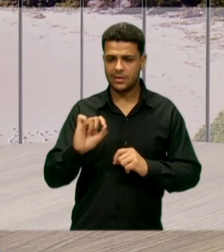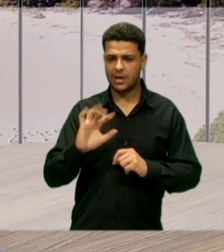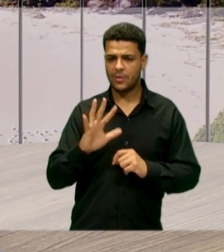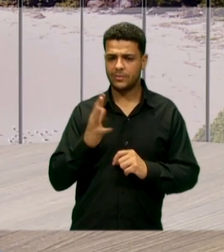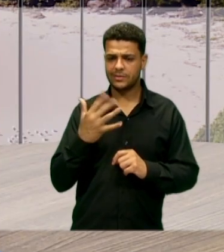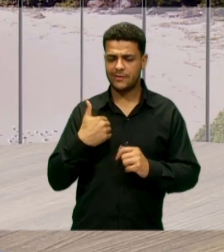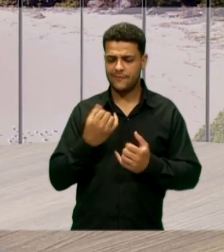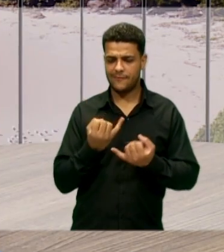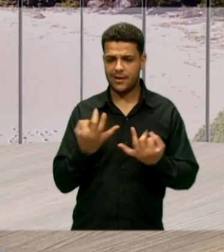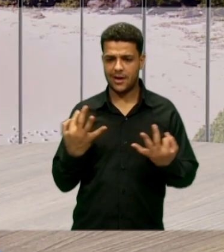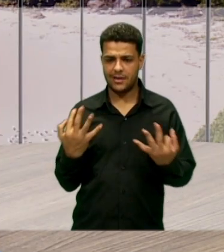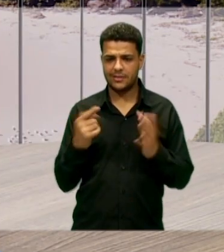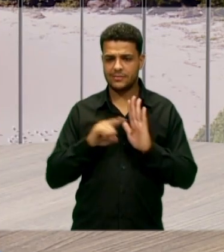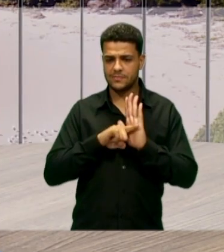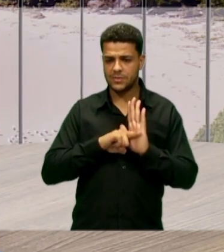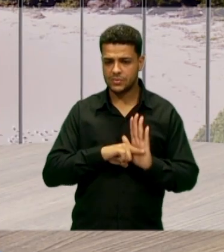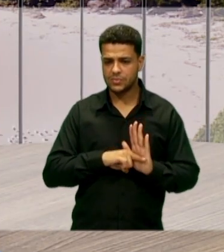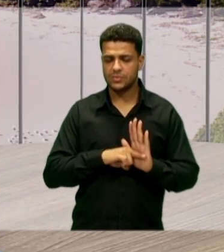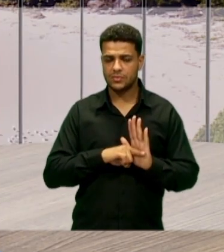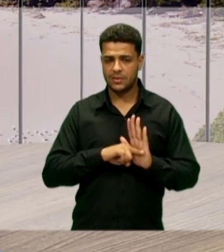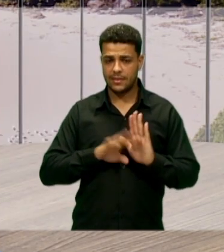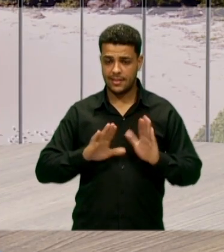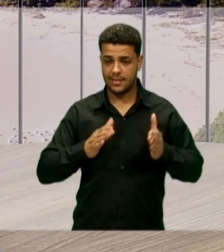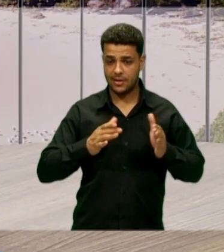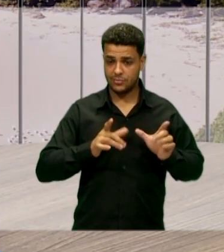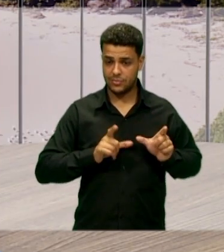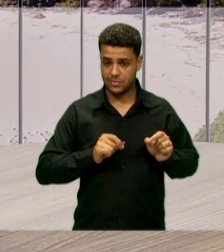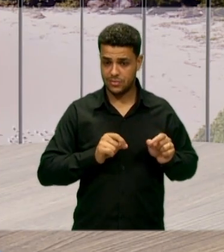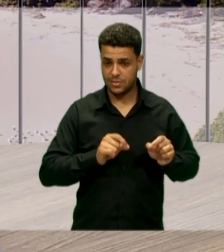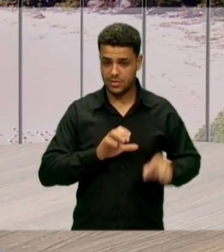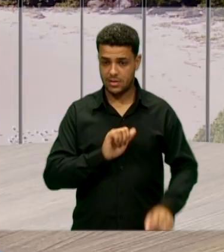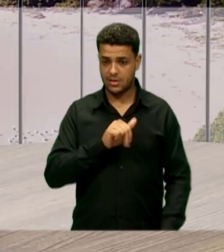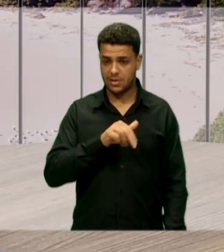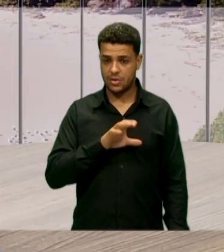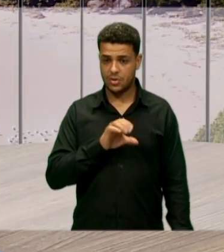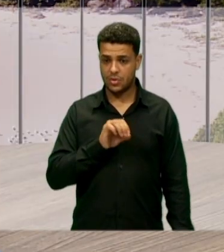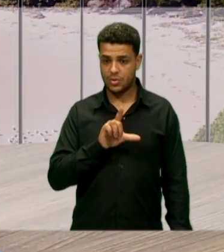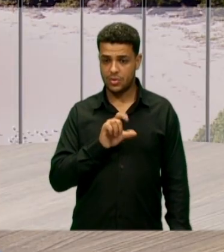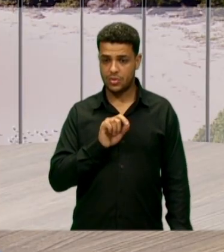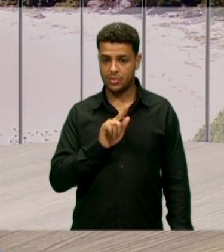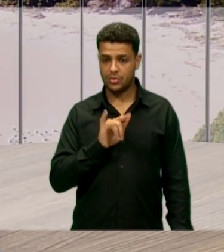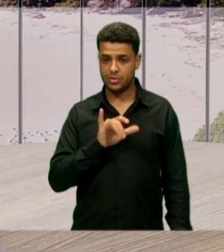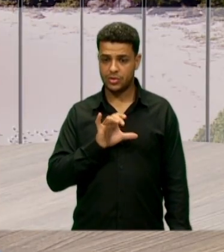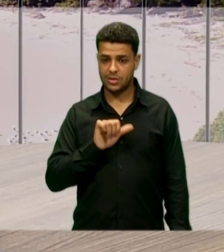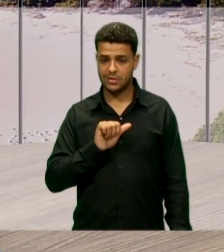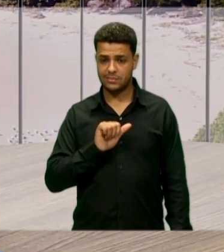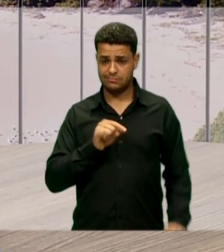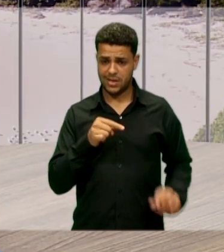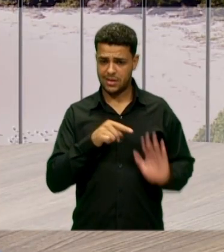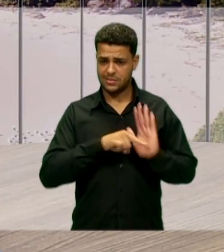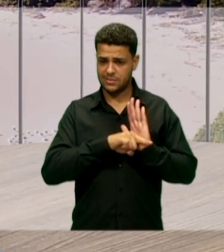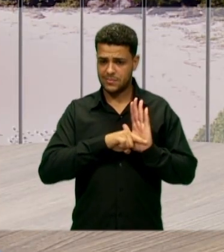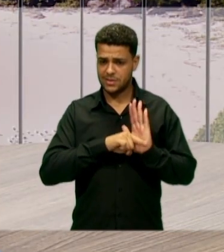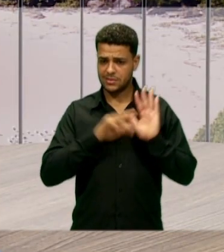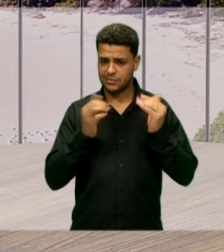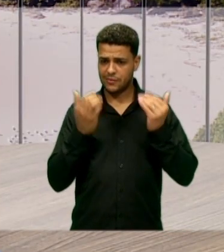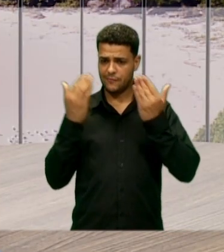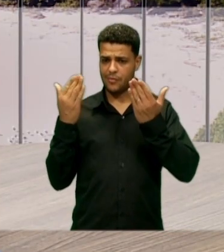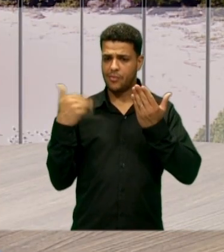várias pesquisas nessa área, na oncologia, e muitas dessas pesquisas elas vão acabar reverberando, né, lá